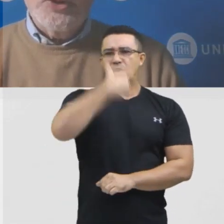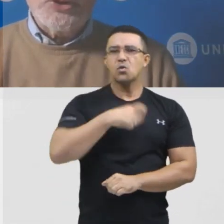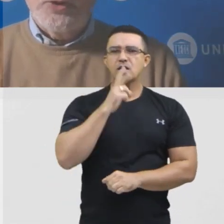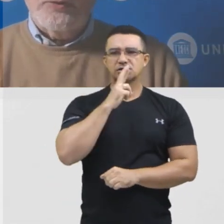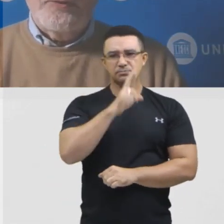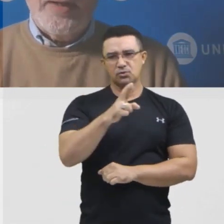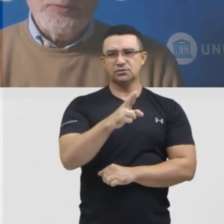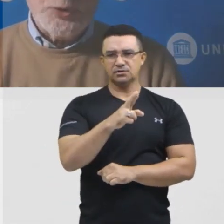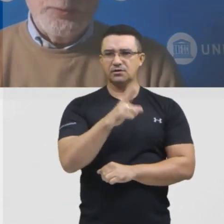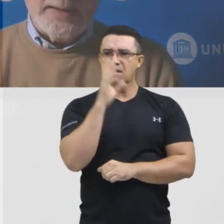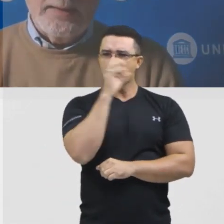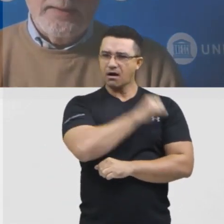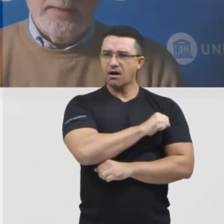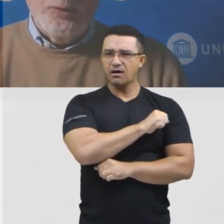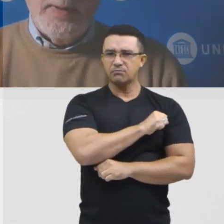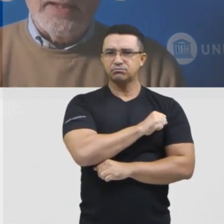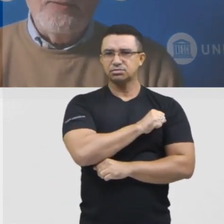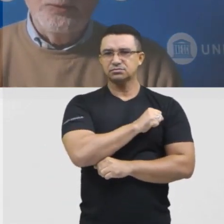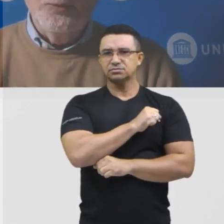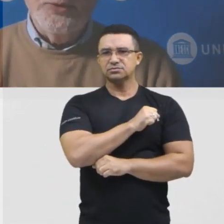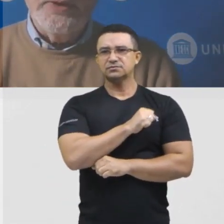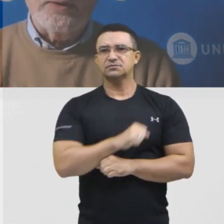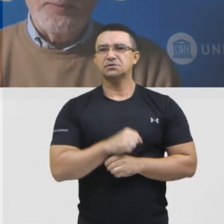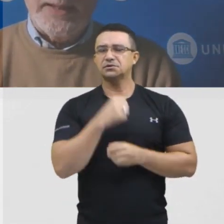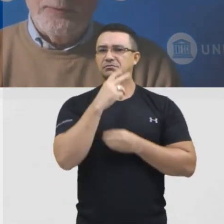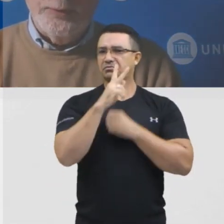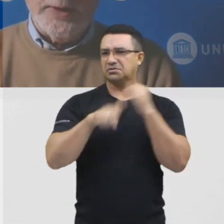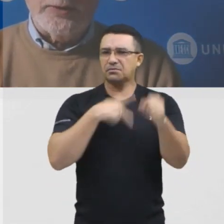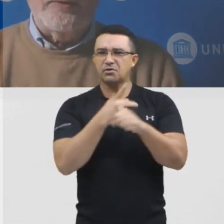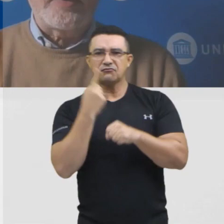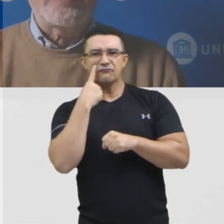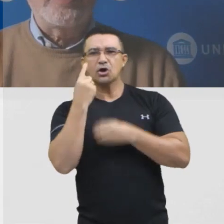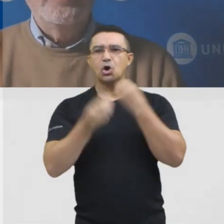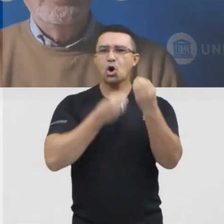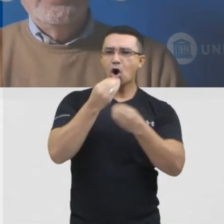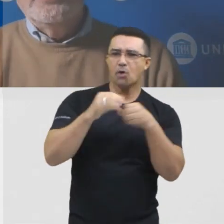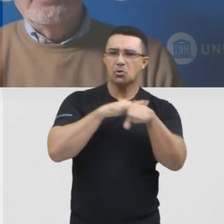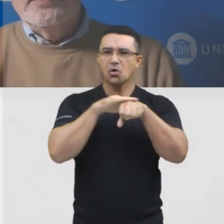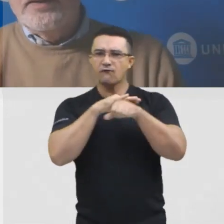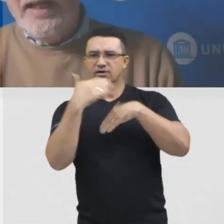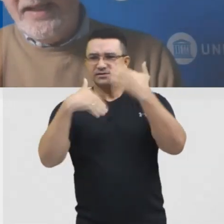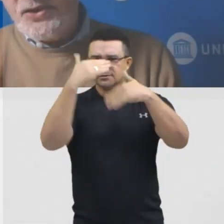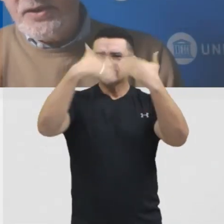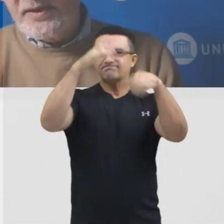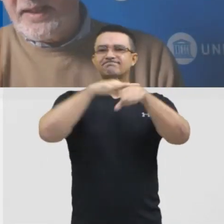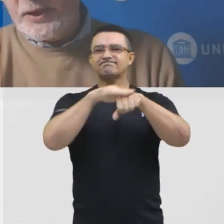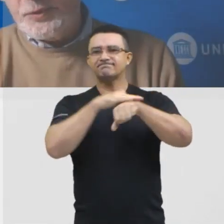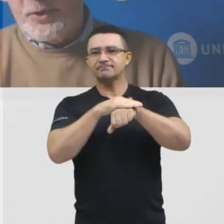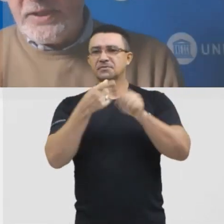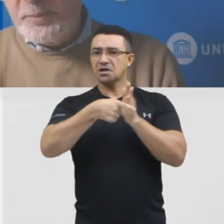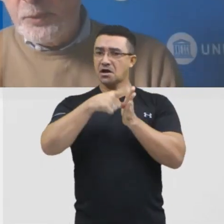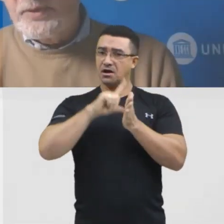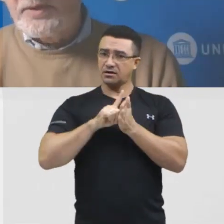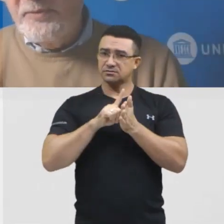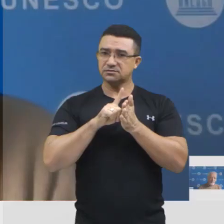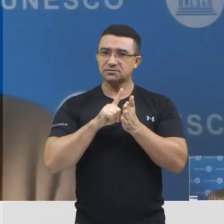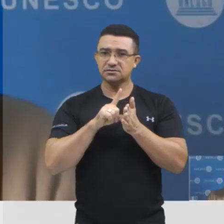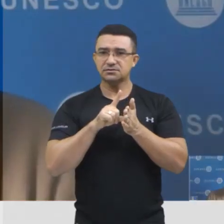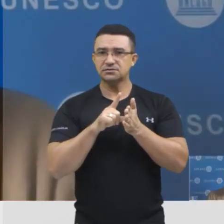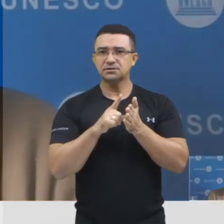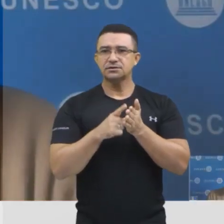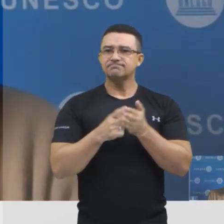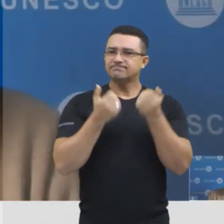e depois logo vemos como é que evolui a conversa. Antes de dar a resposta à pergunta